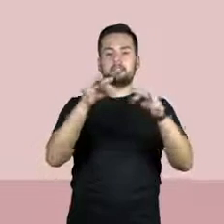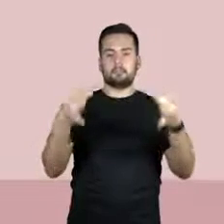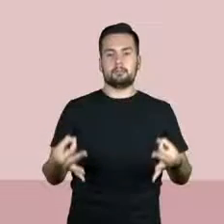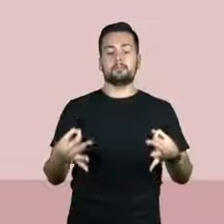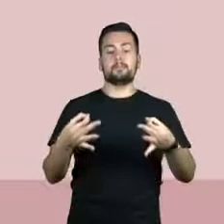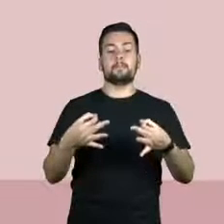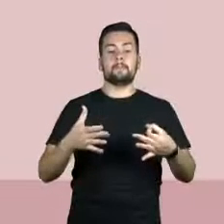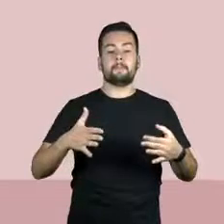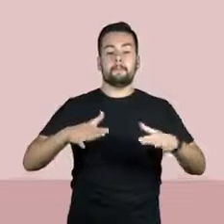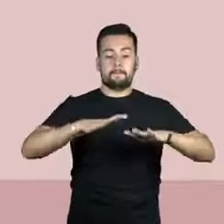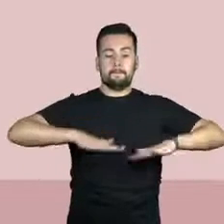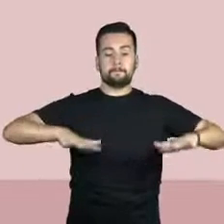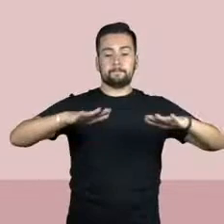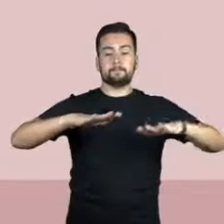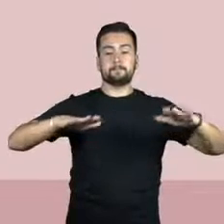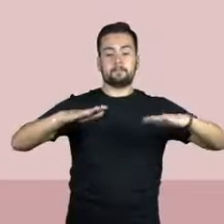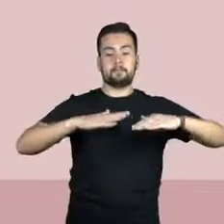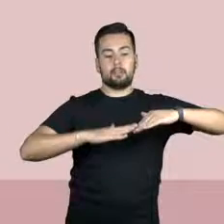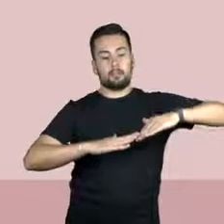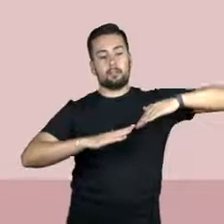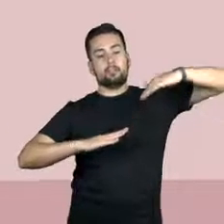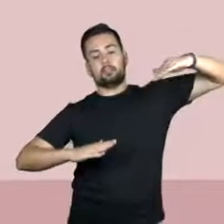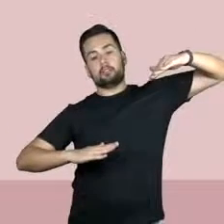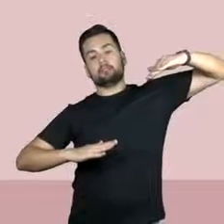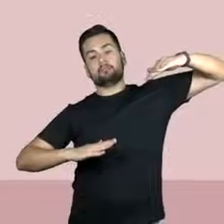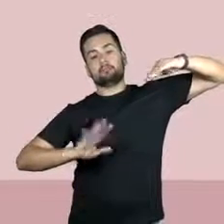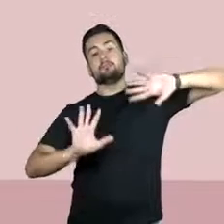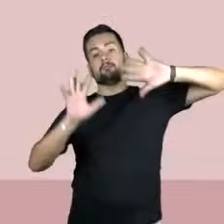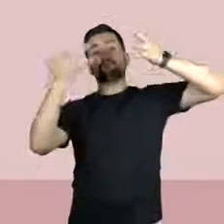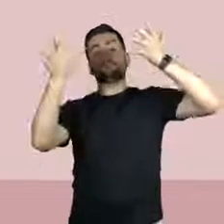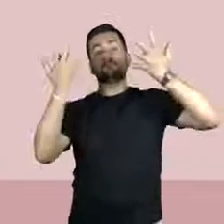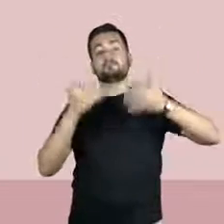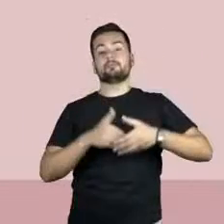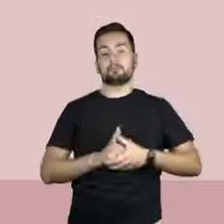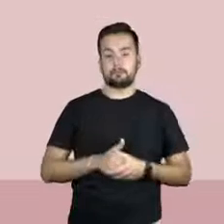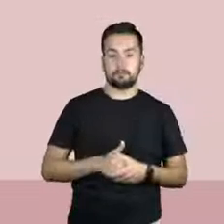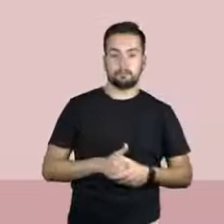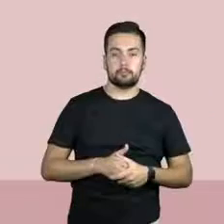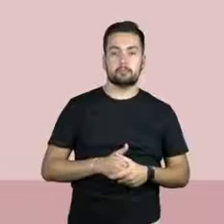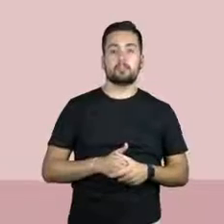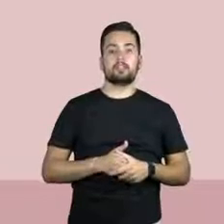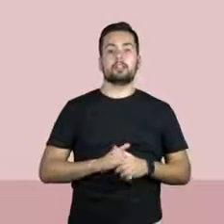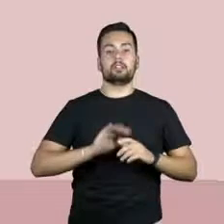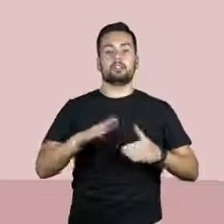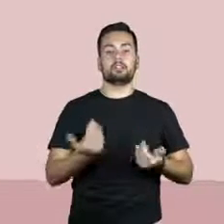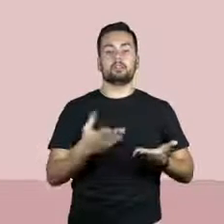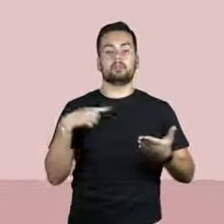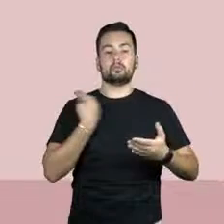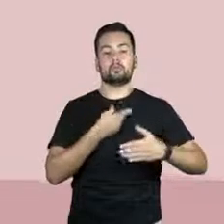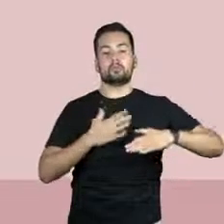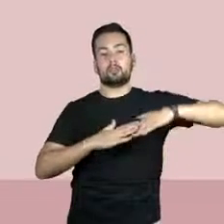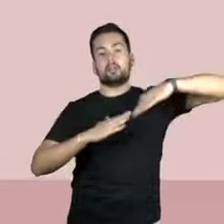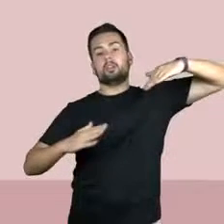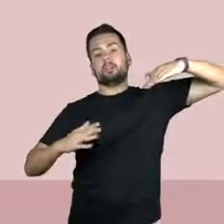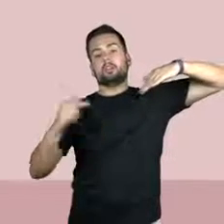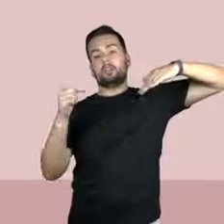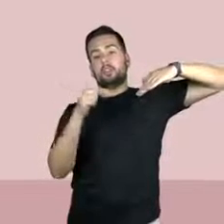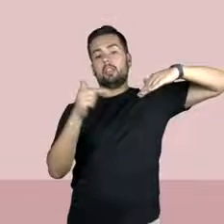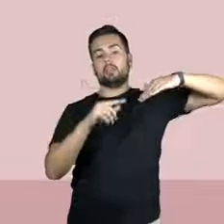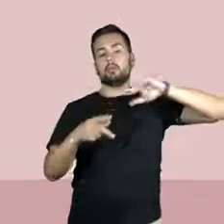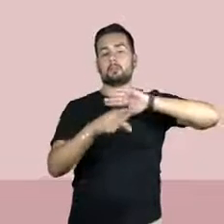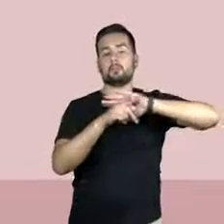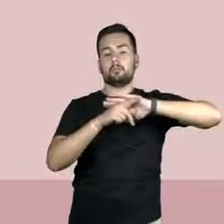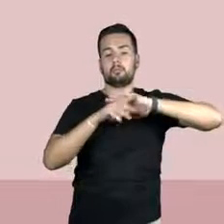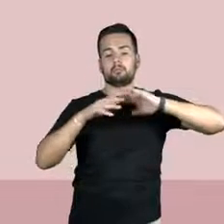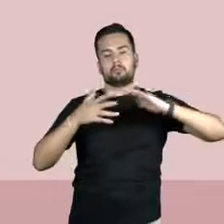do solo que forma um ângulo com a horizontal, tá? Então, a gente trata um talude como um maciço de solo, um